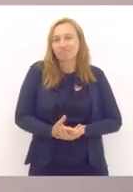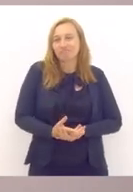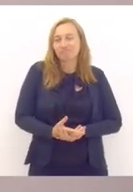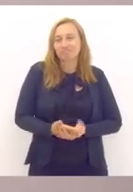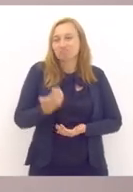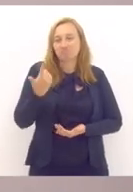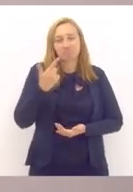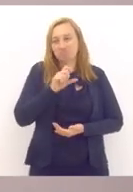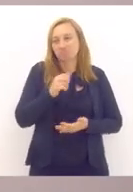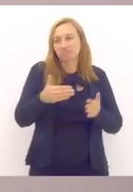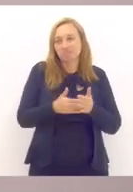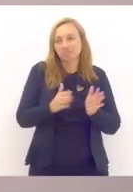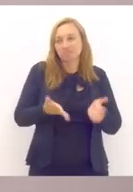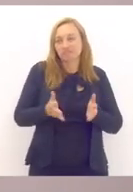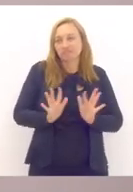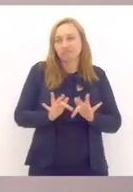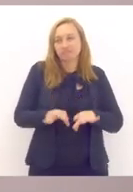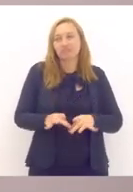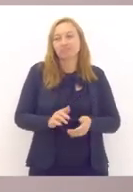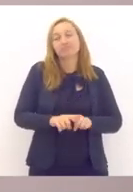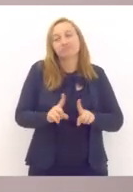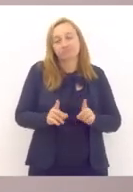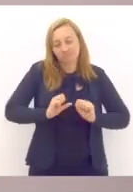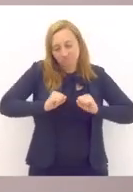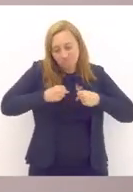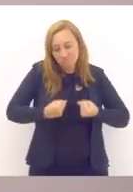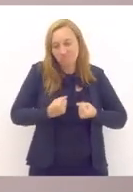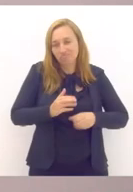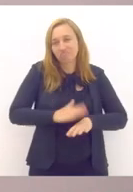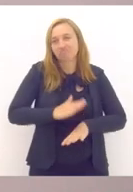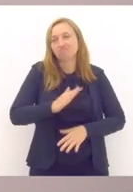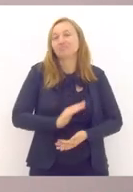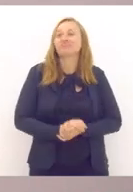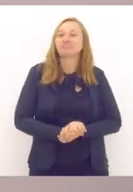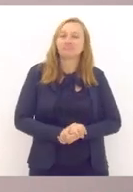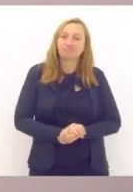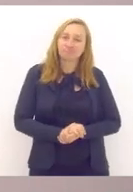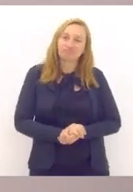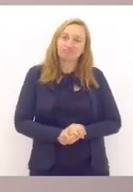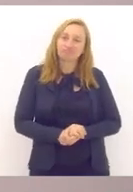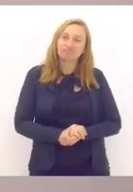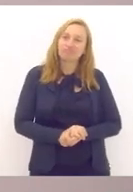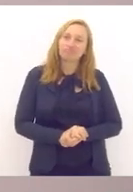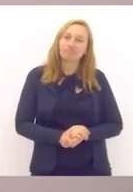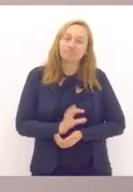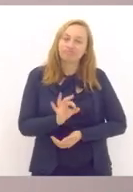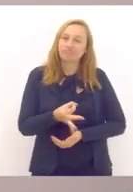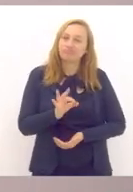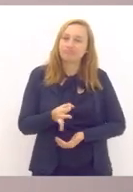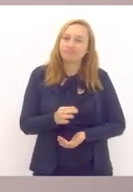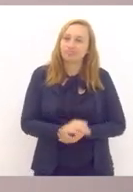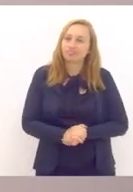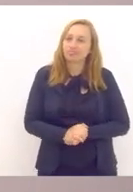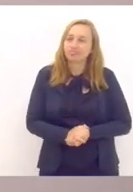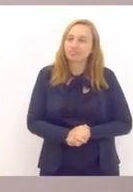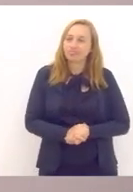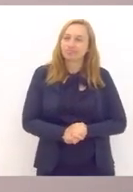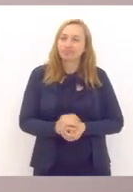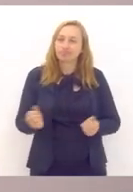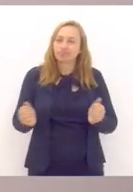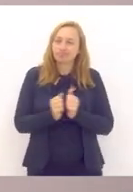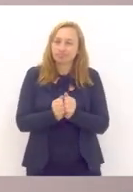conseguido até agora finalizar esses taques. Mas o importante é ele vir com a certeza que o recurso vem junto com ele. Então,